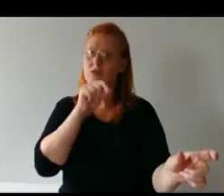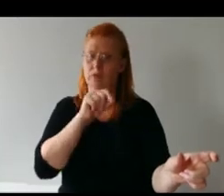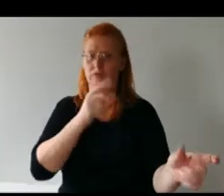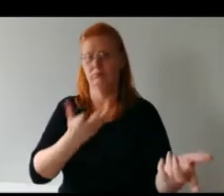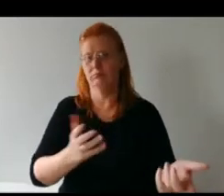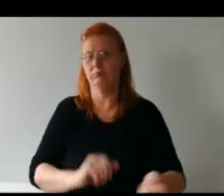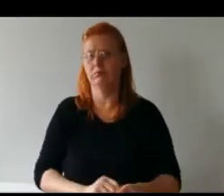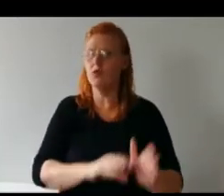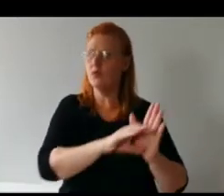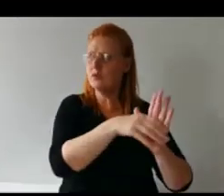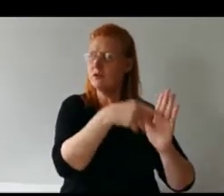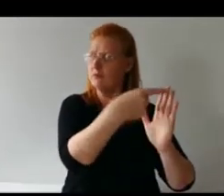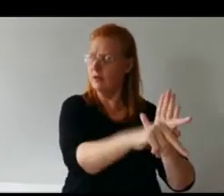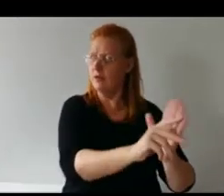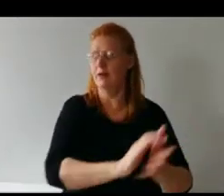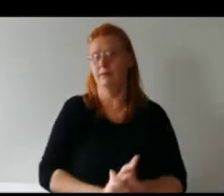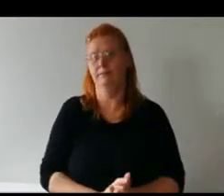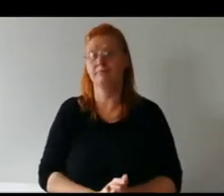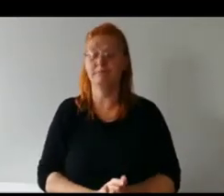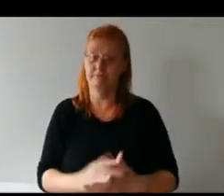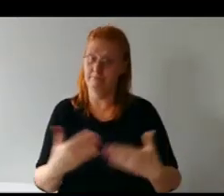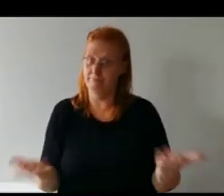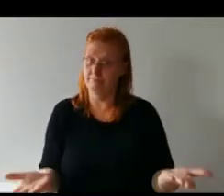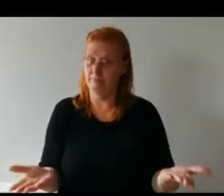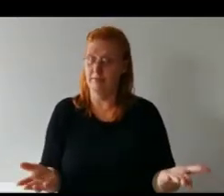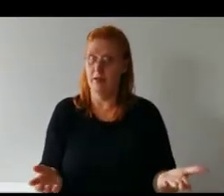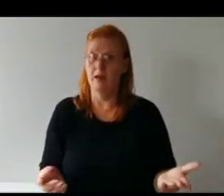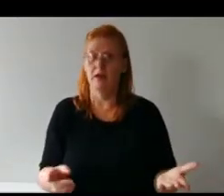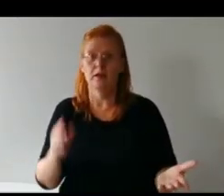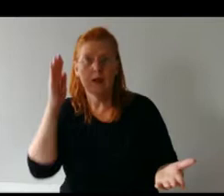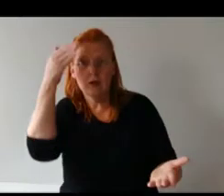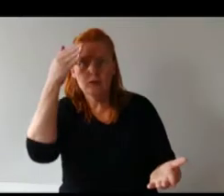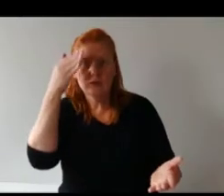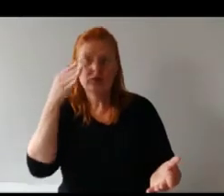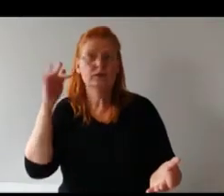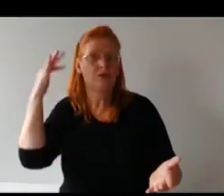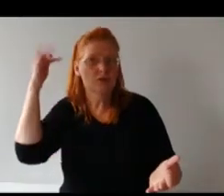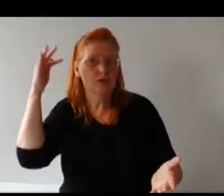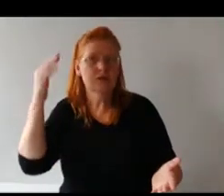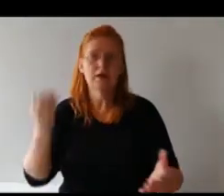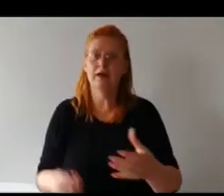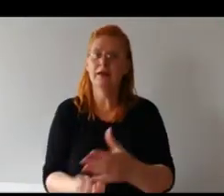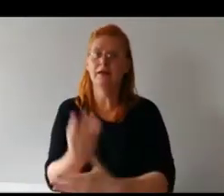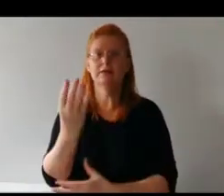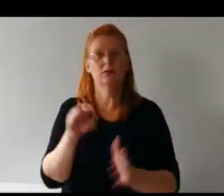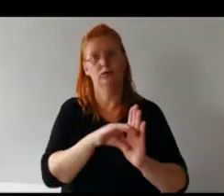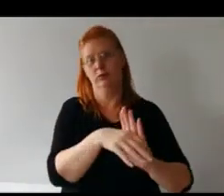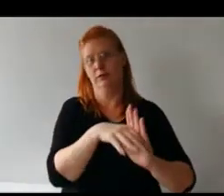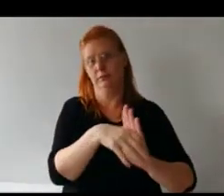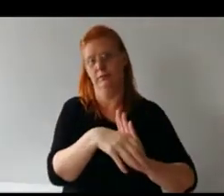seu próprio conceito. Pois é isso que ele defendia, que a filosofia é a criação do